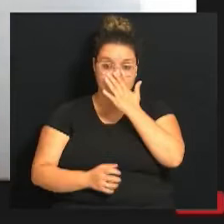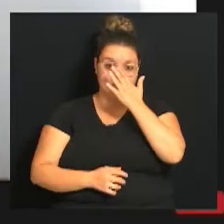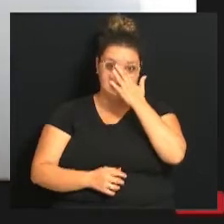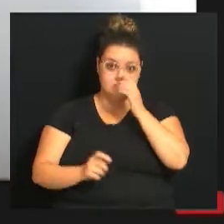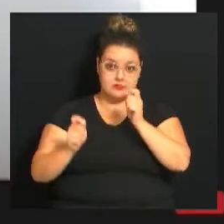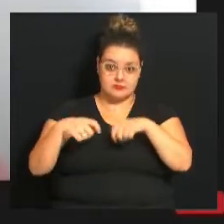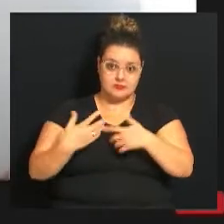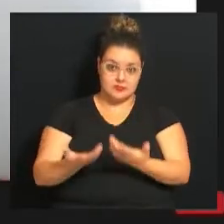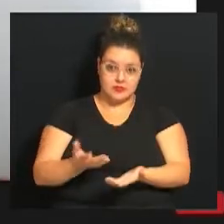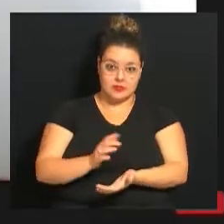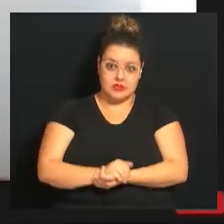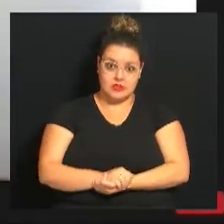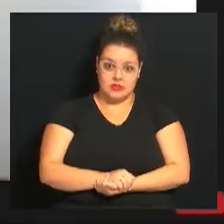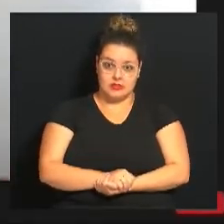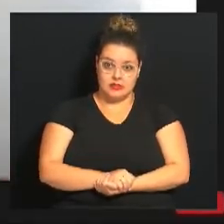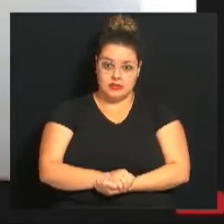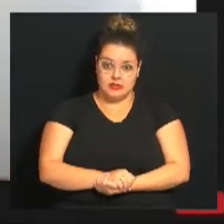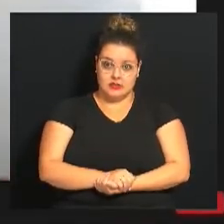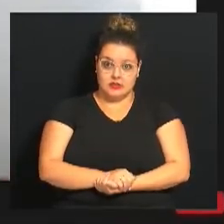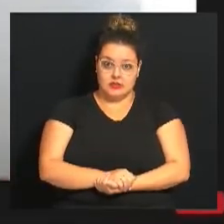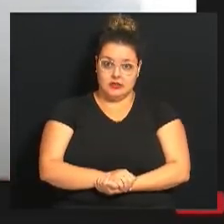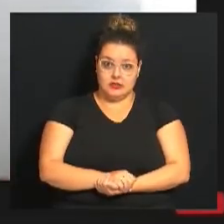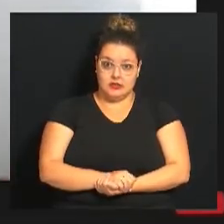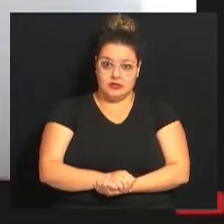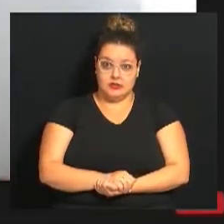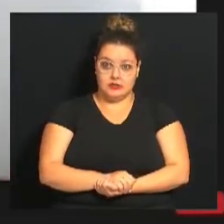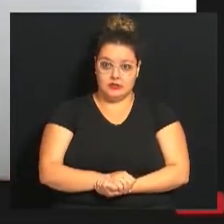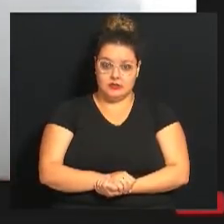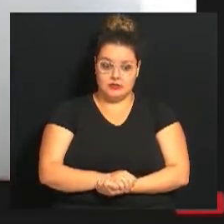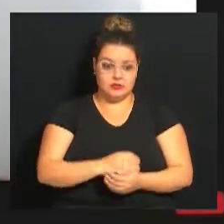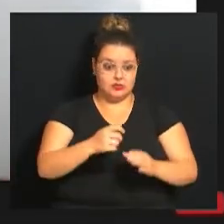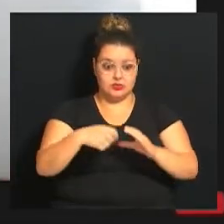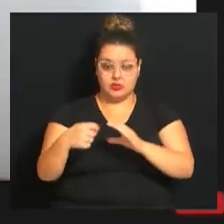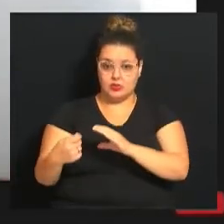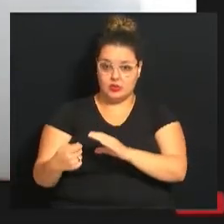distribuição de locadora, de filme via locadora